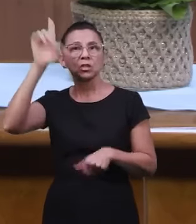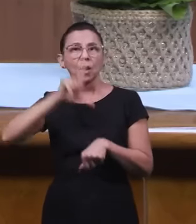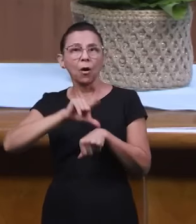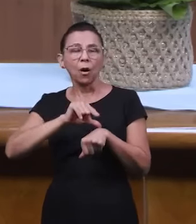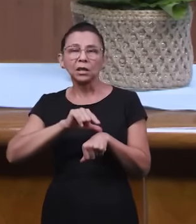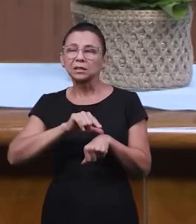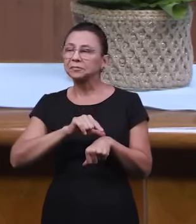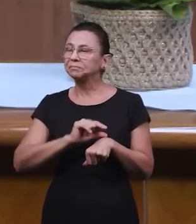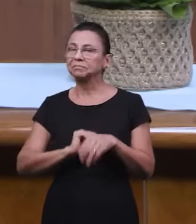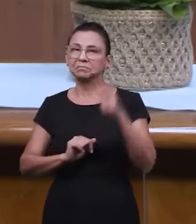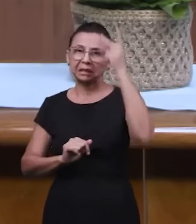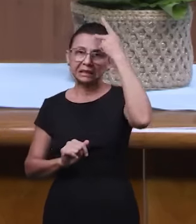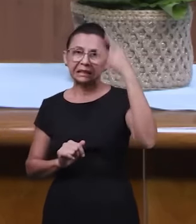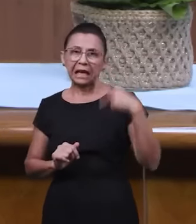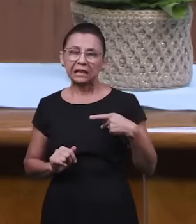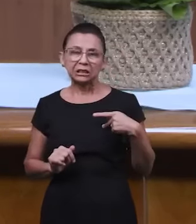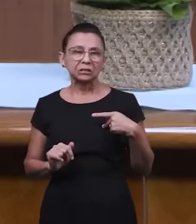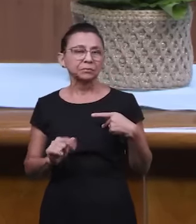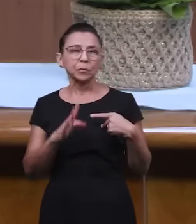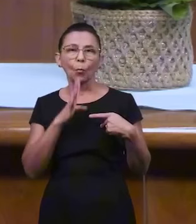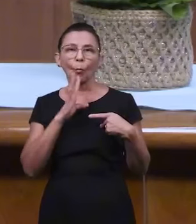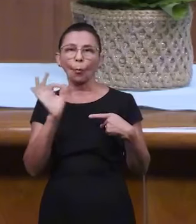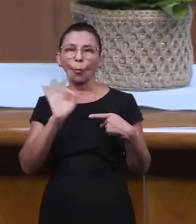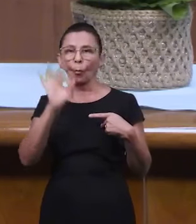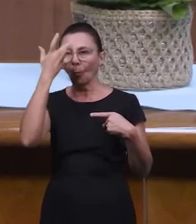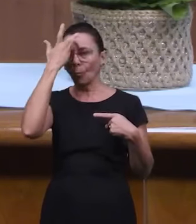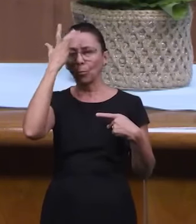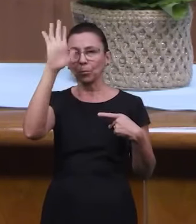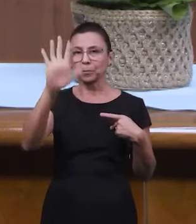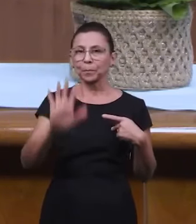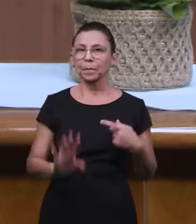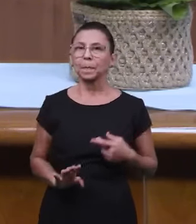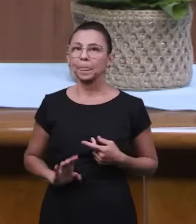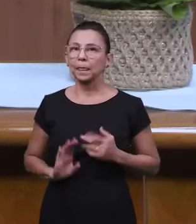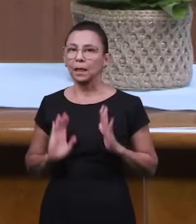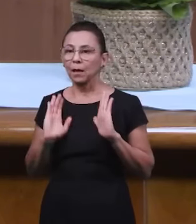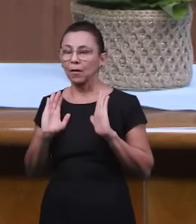nos adverte, ser fiel até